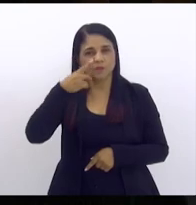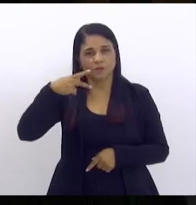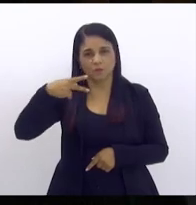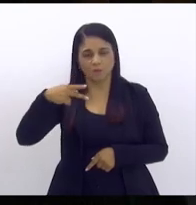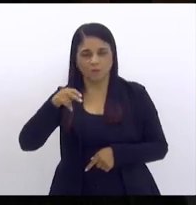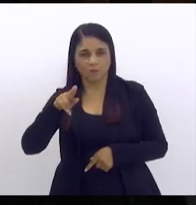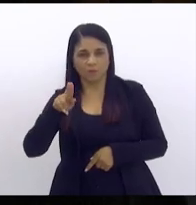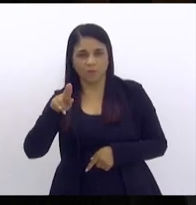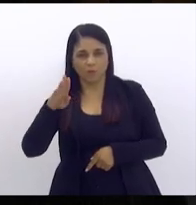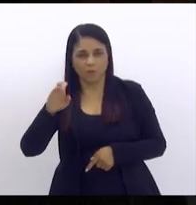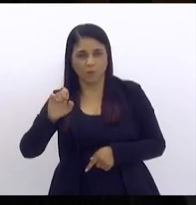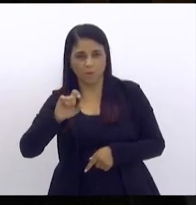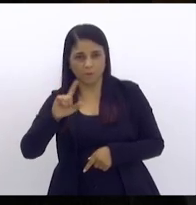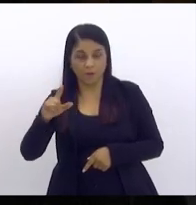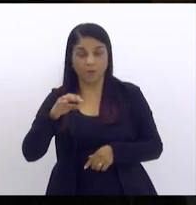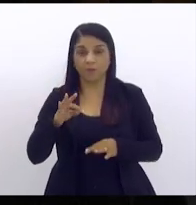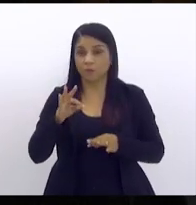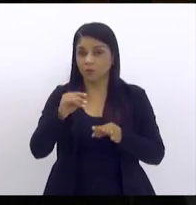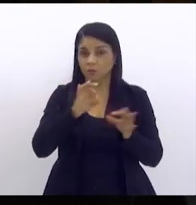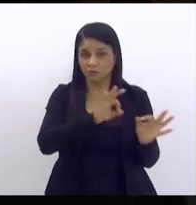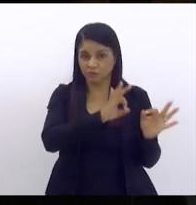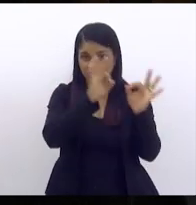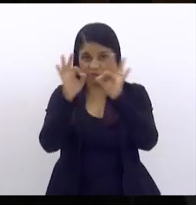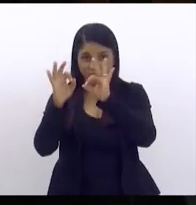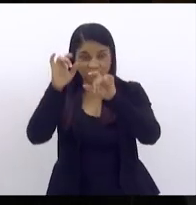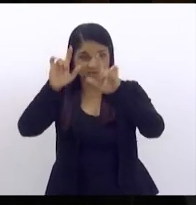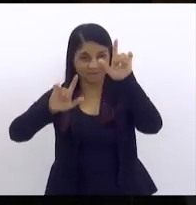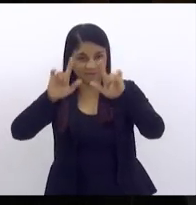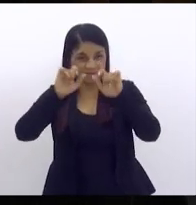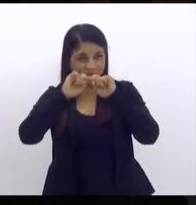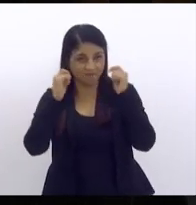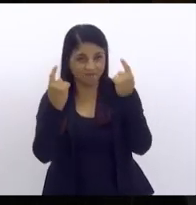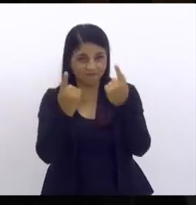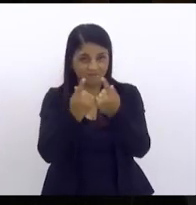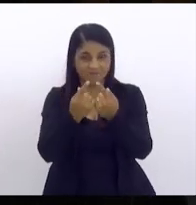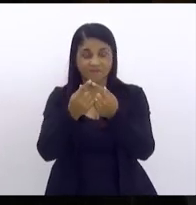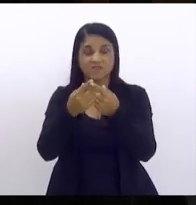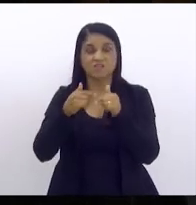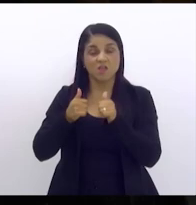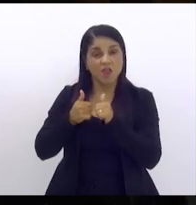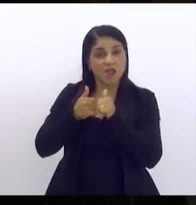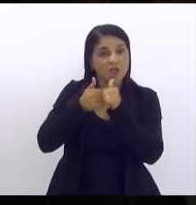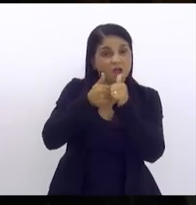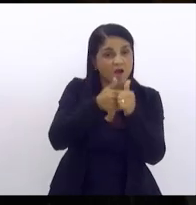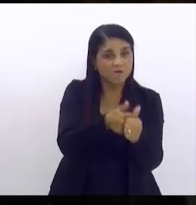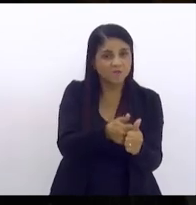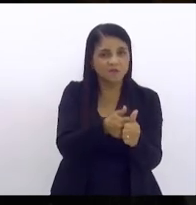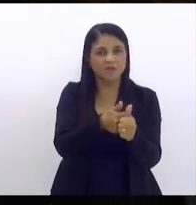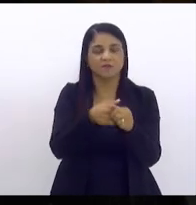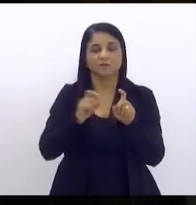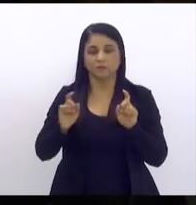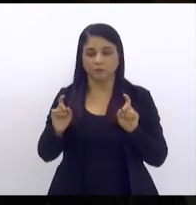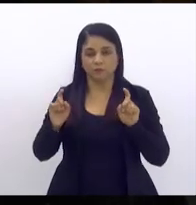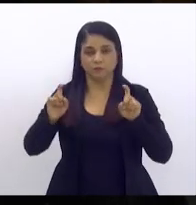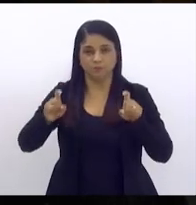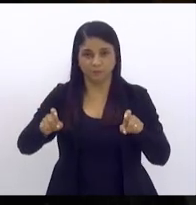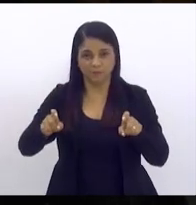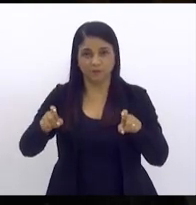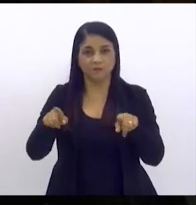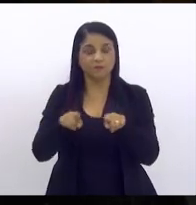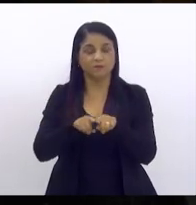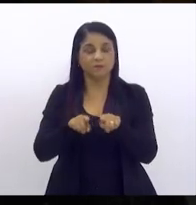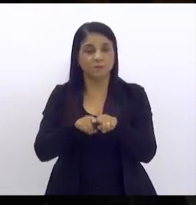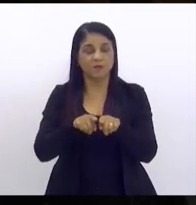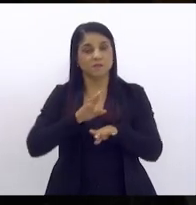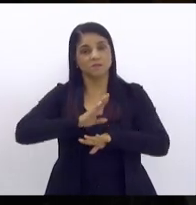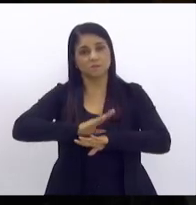e a todos que nos assistem pela TV Alerj, a todos que têm acompanhado não só os nossos mandatos, mas, sobretudo, nesse